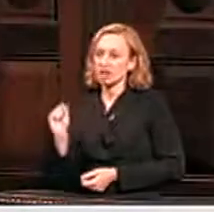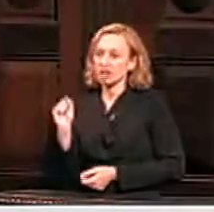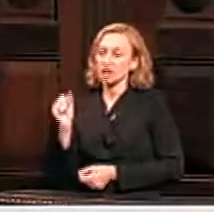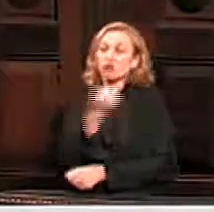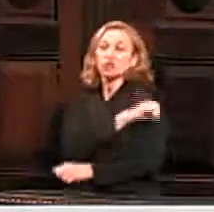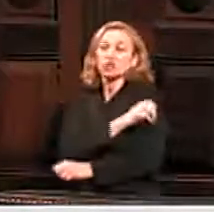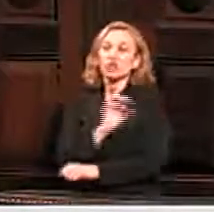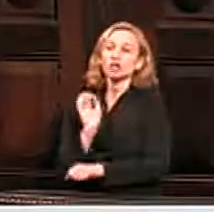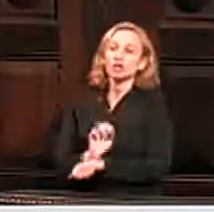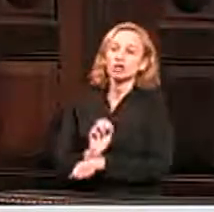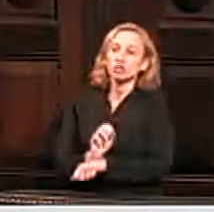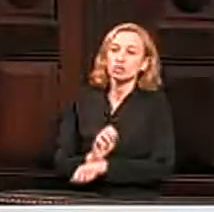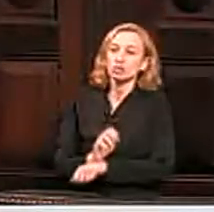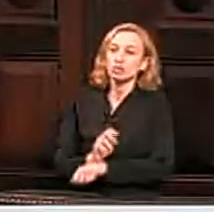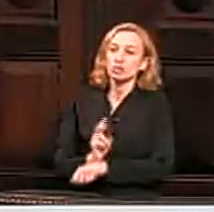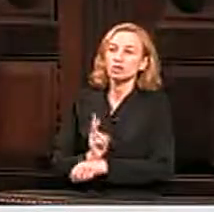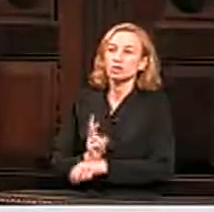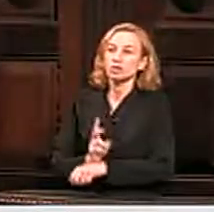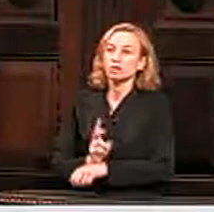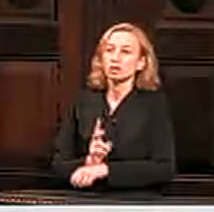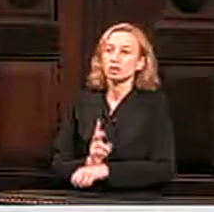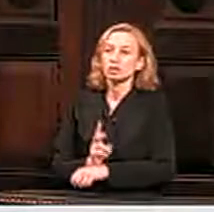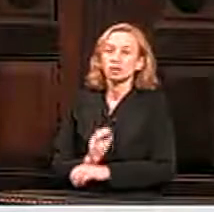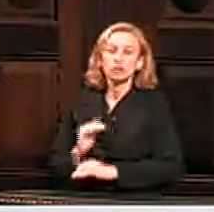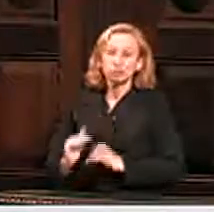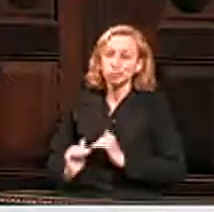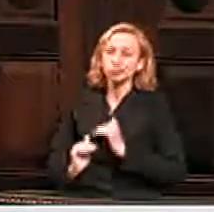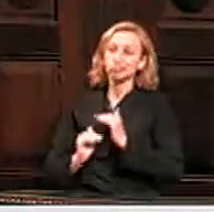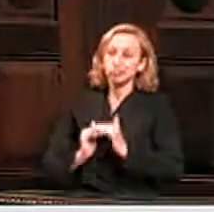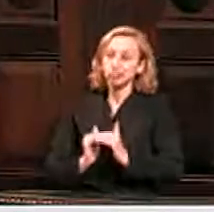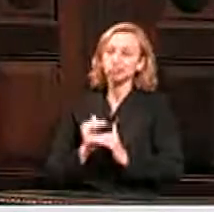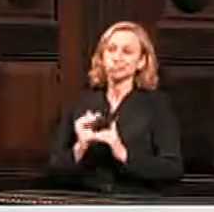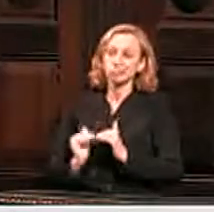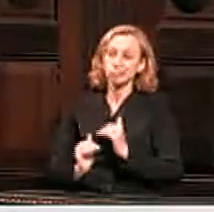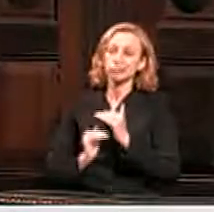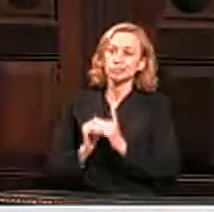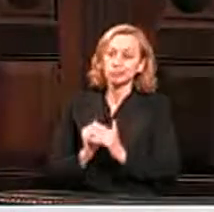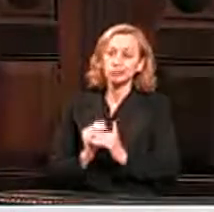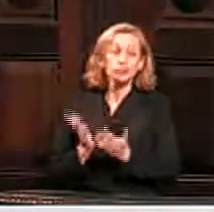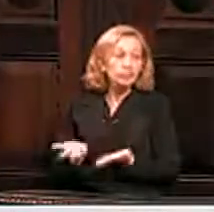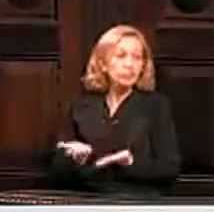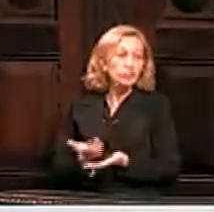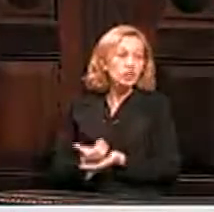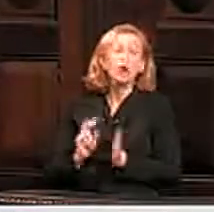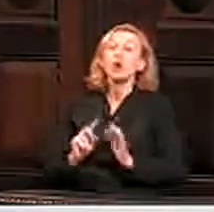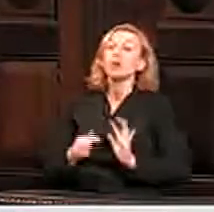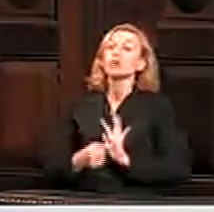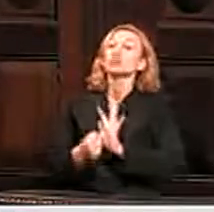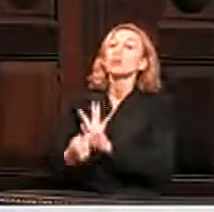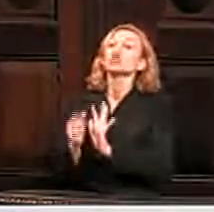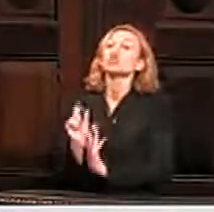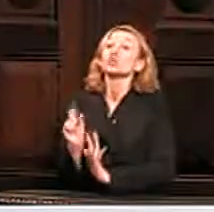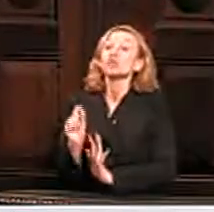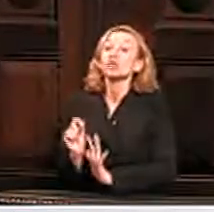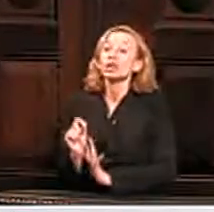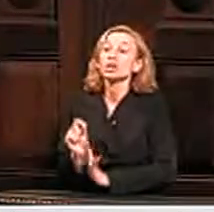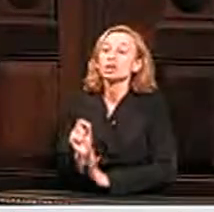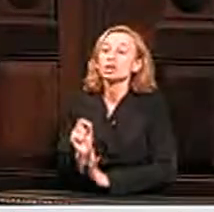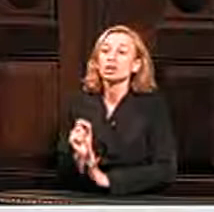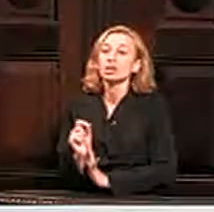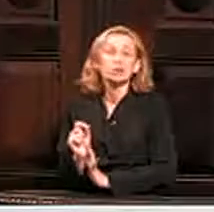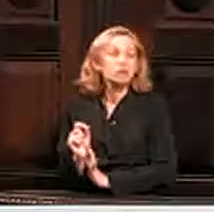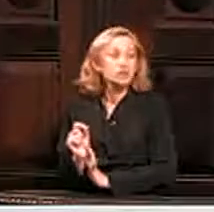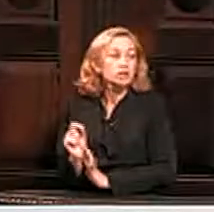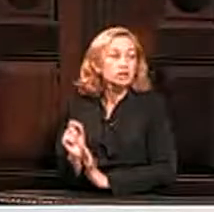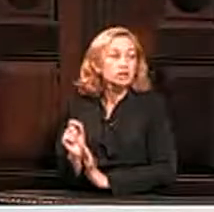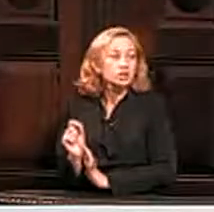Rio de Janeiro via benefício fiscal da Repetro. Isso daí significava o quê? Que estava beneficiando única e